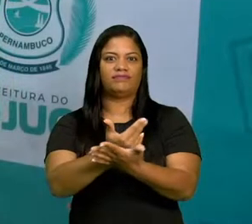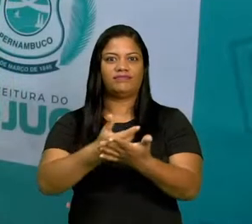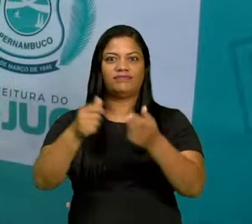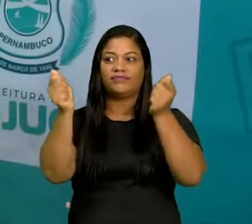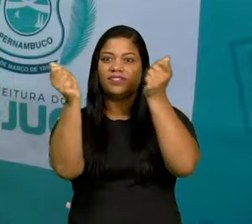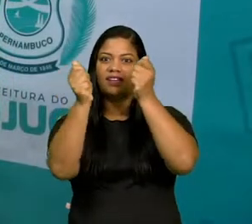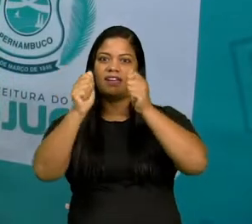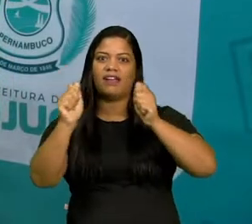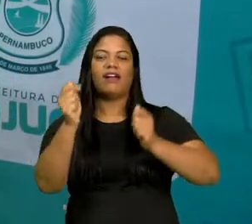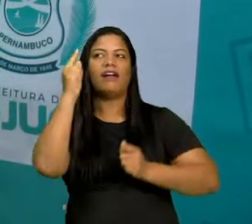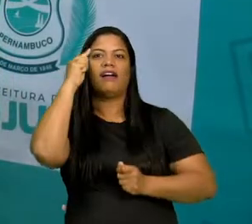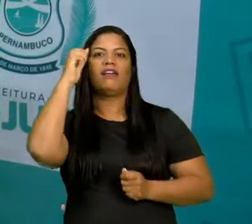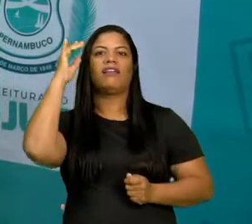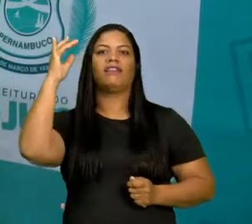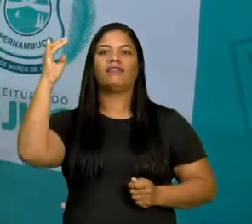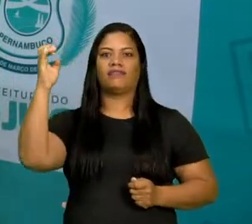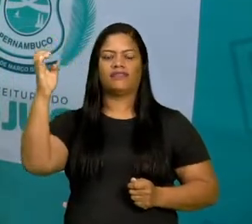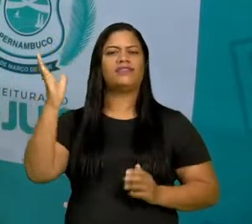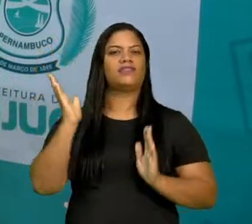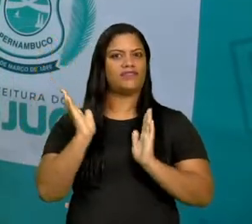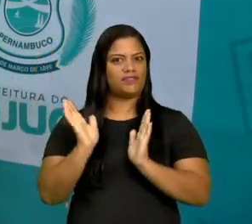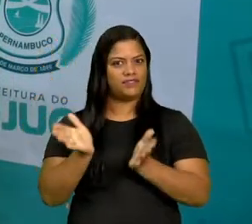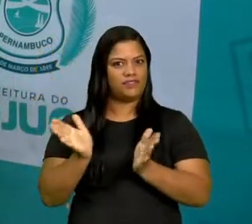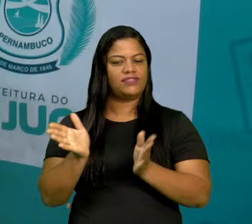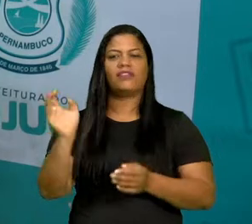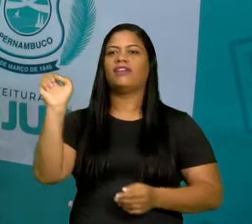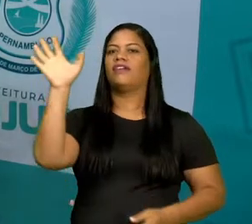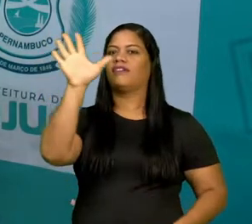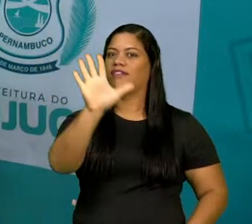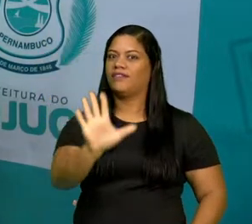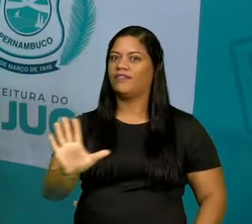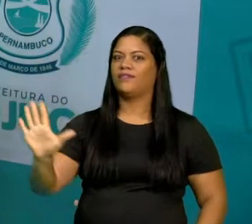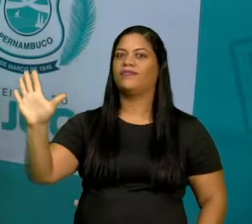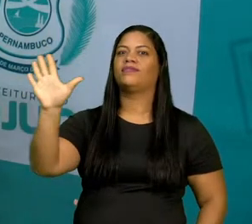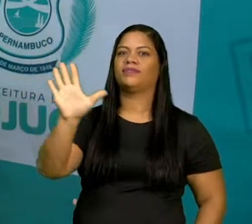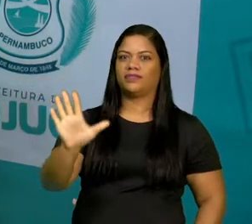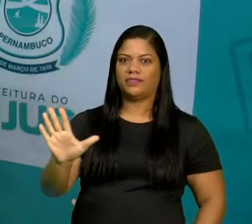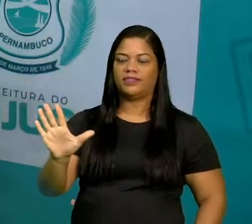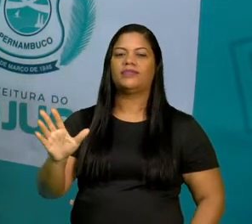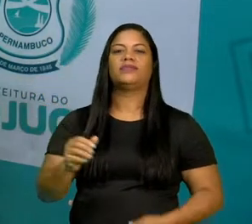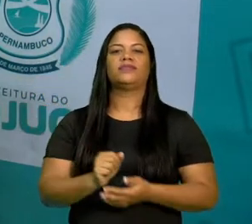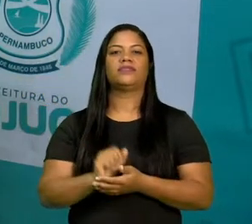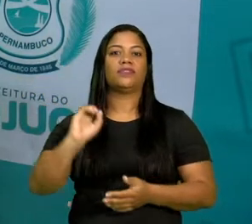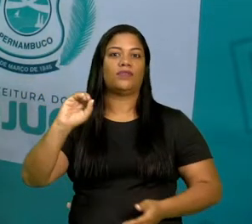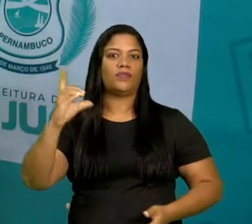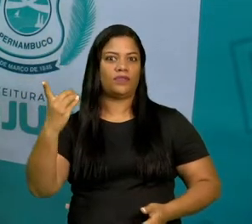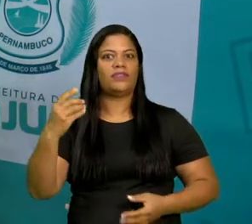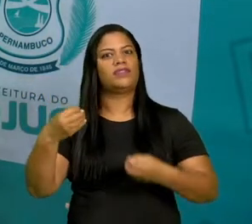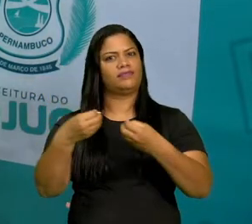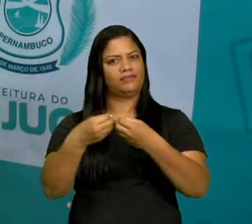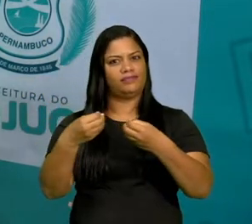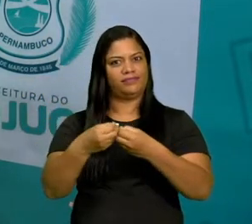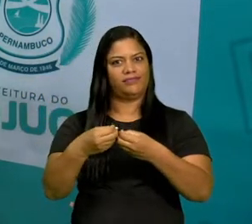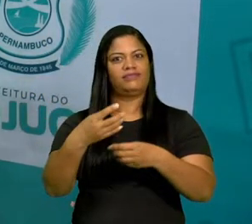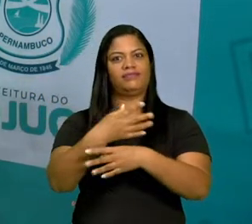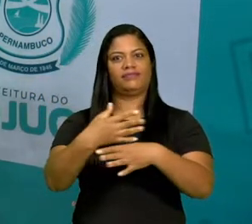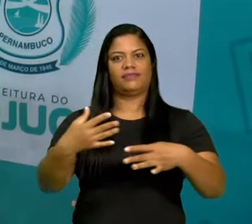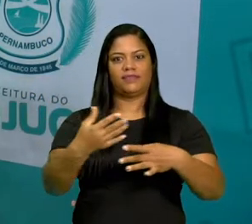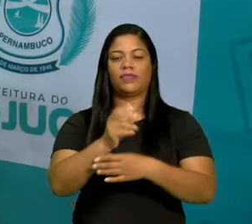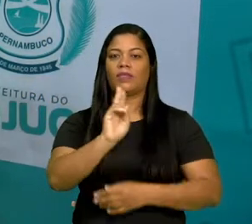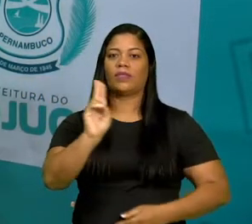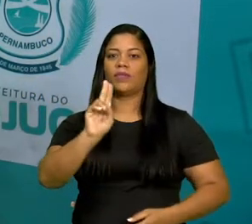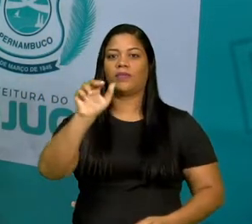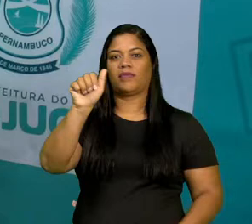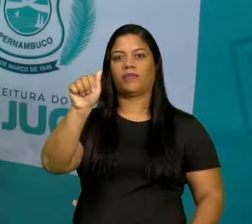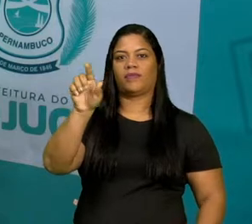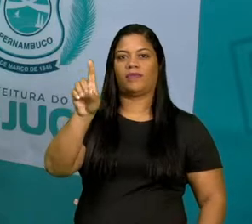abstratas. Ele já conquistou a Europa com suas artes. Ele é aqui vizinho nosso, né, na cidade de Olinda. Ele se chama